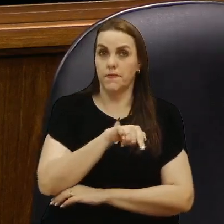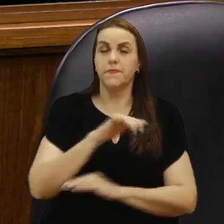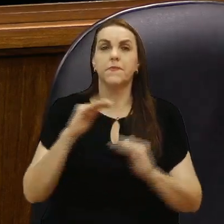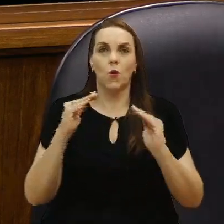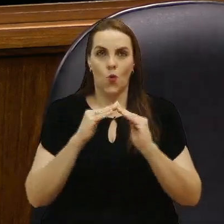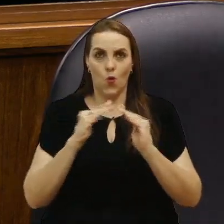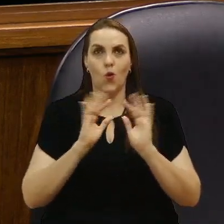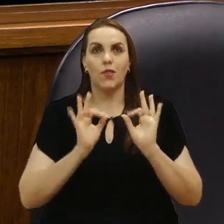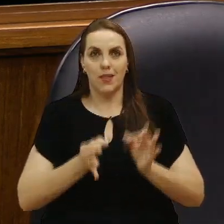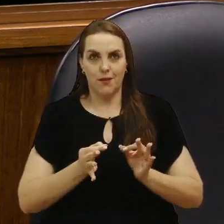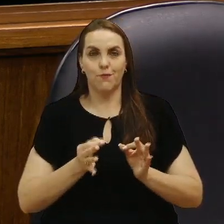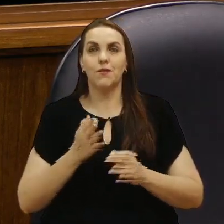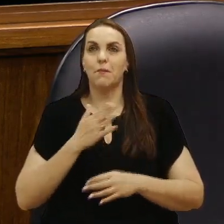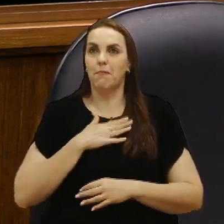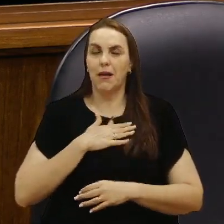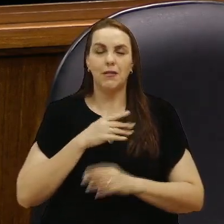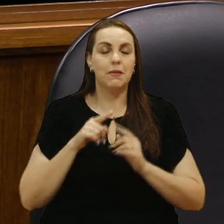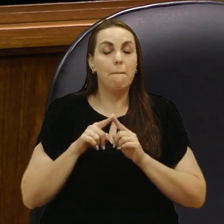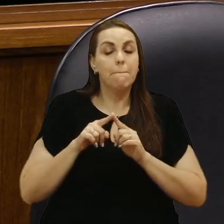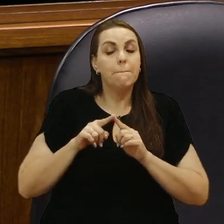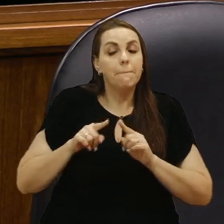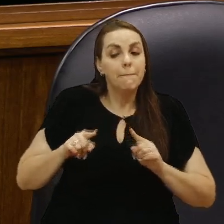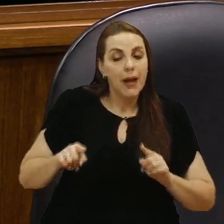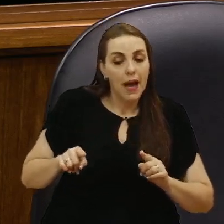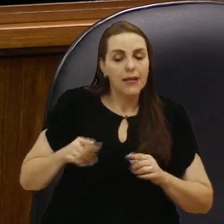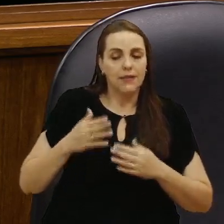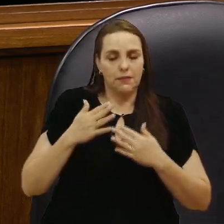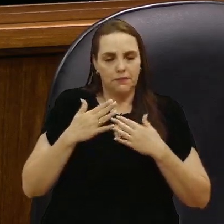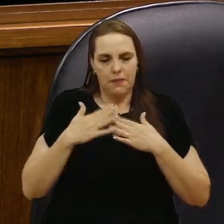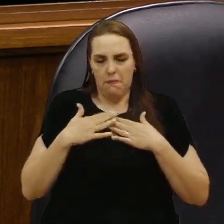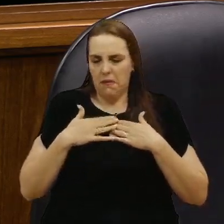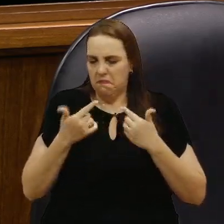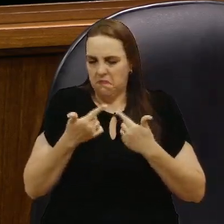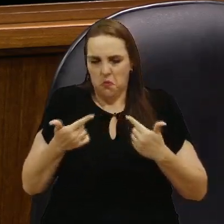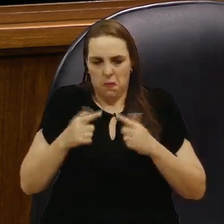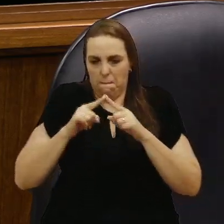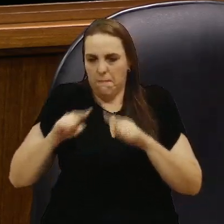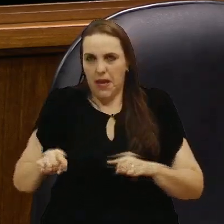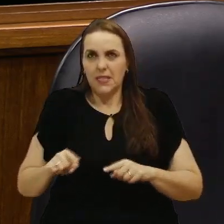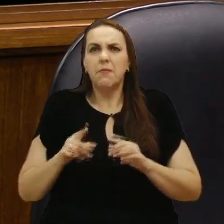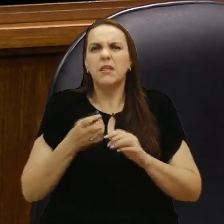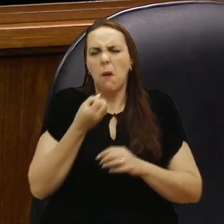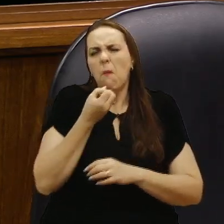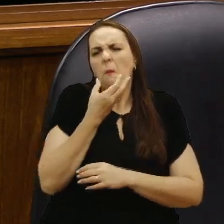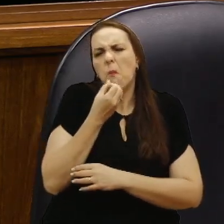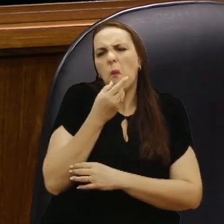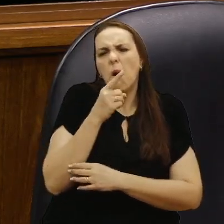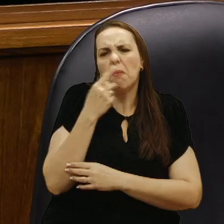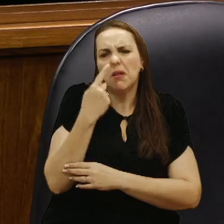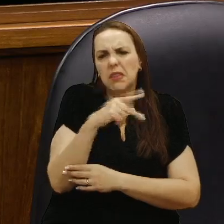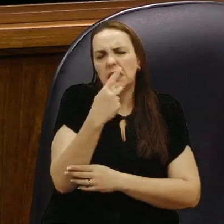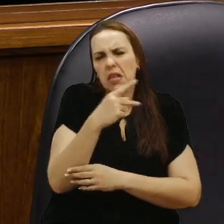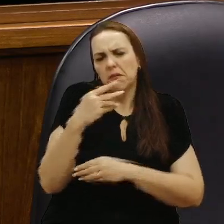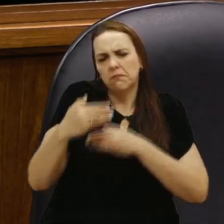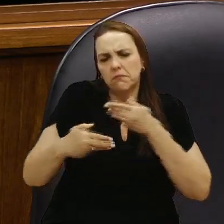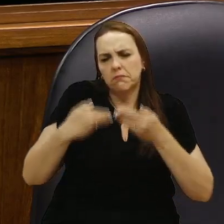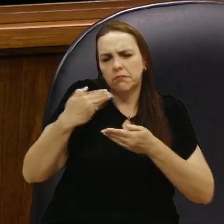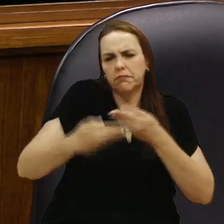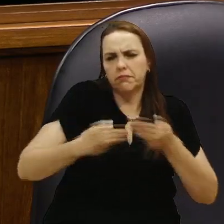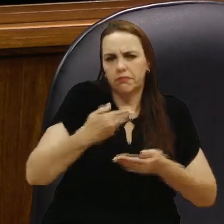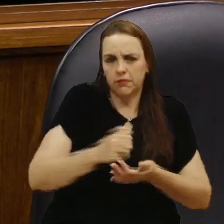Mas, para mim não tem mas. Para ele tem. Mas foi boa para os seus descendentes. Eu,